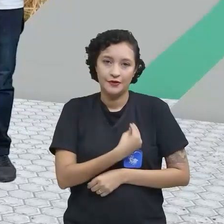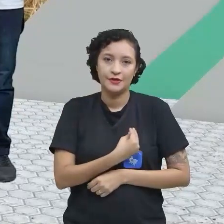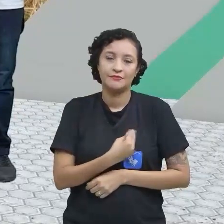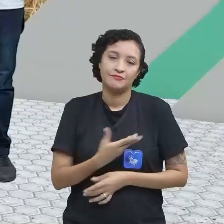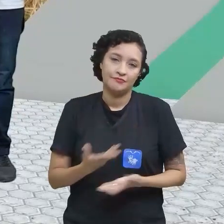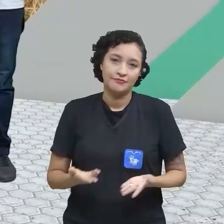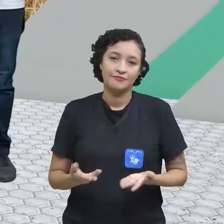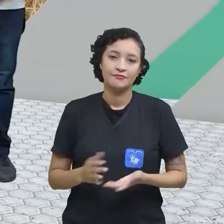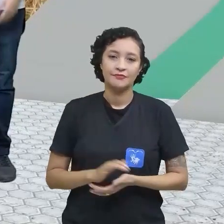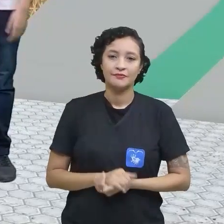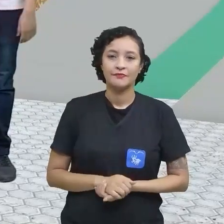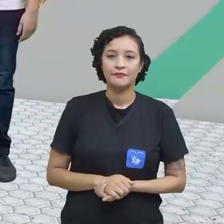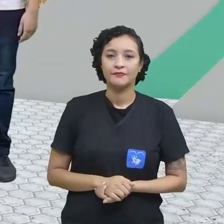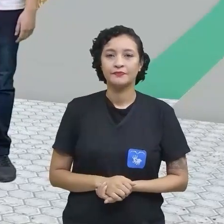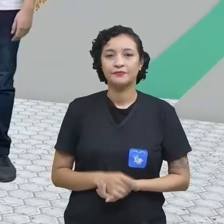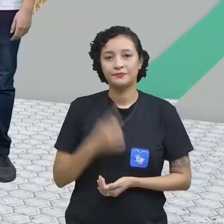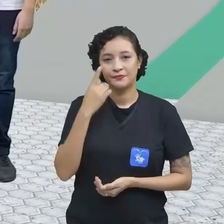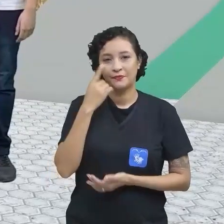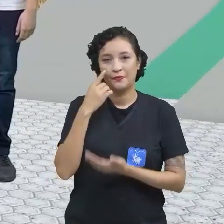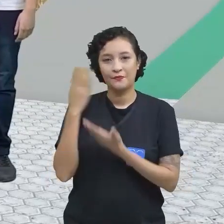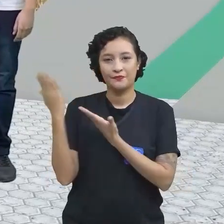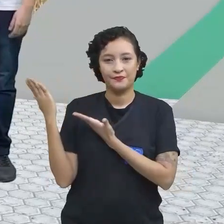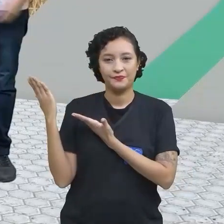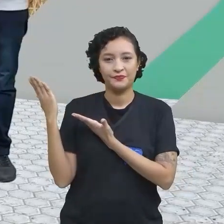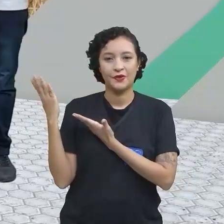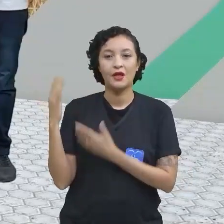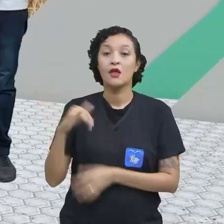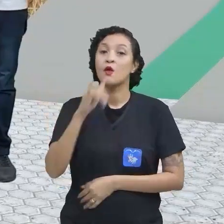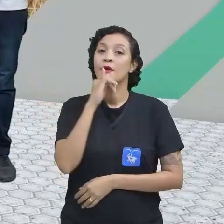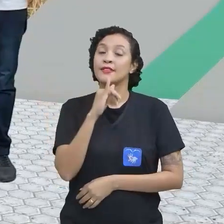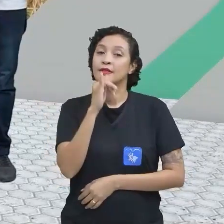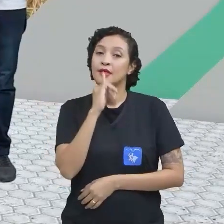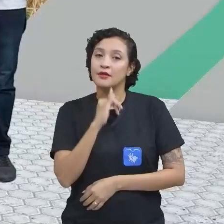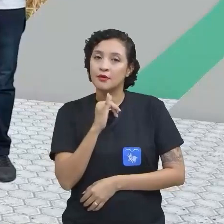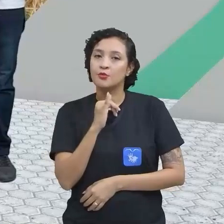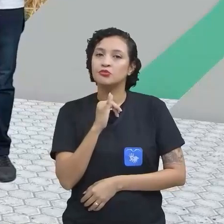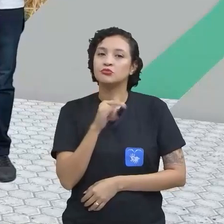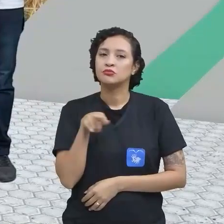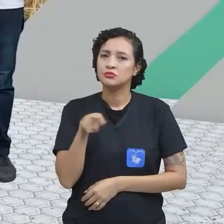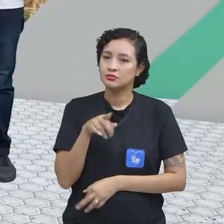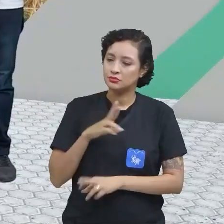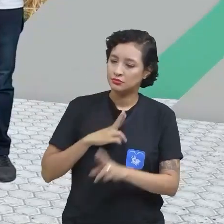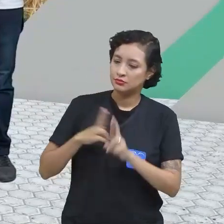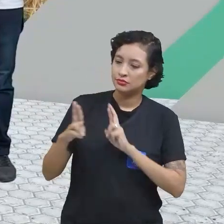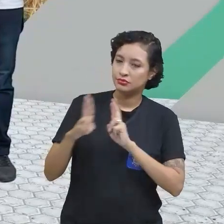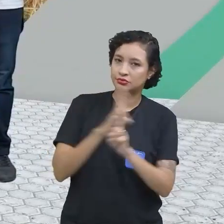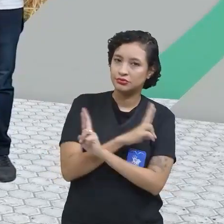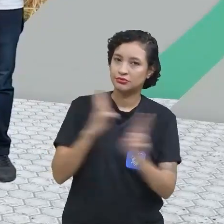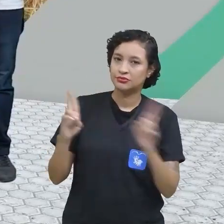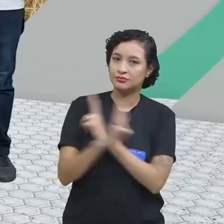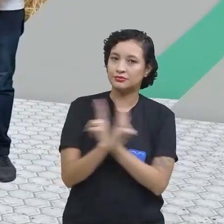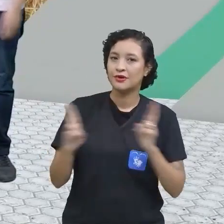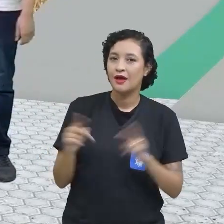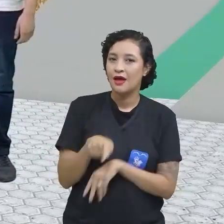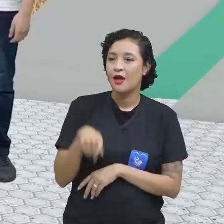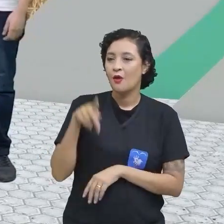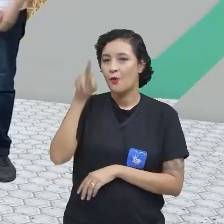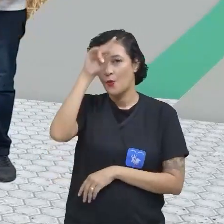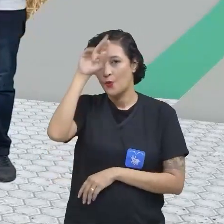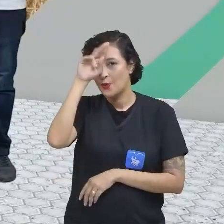reproduzindo. Então, o tamanduá é um exemplo de animal que se relaciona com os insetos. Tem muitos outros que gostam de insetos,